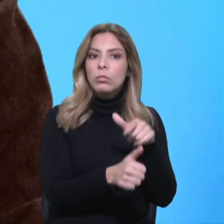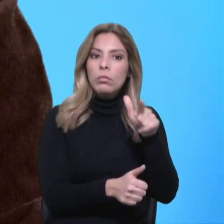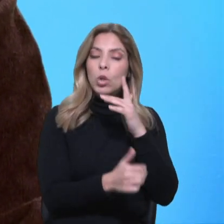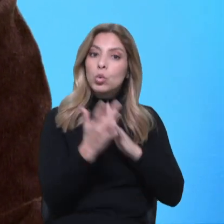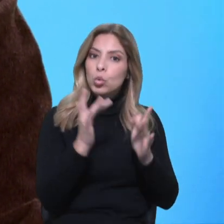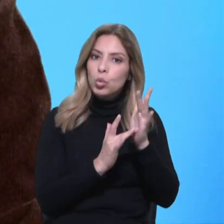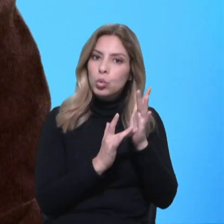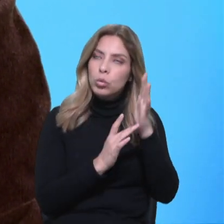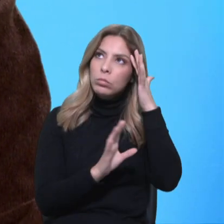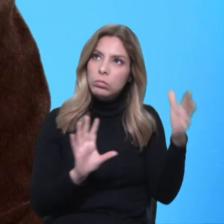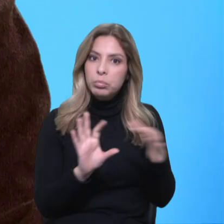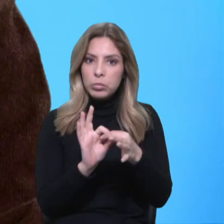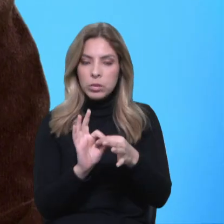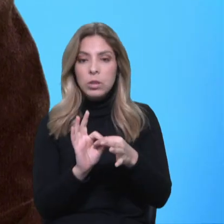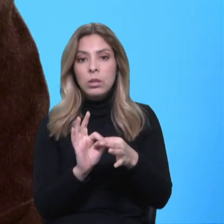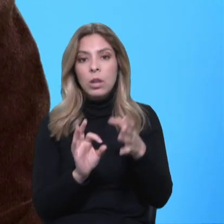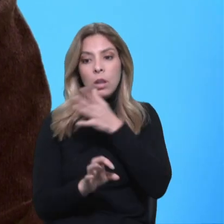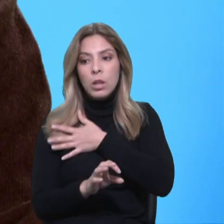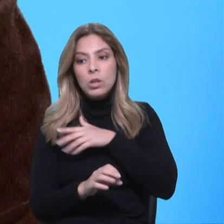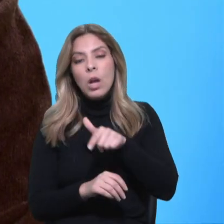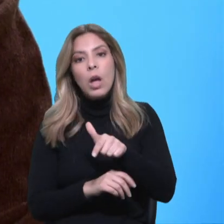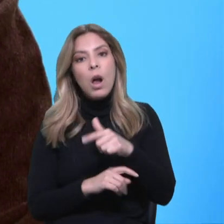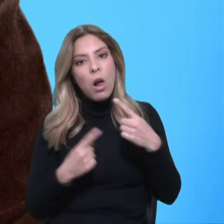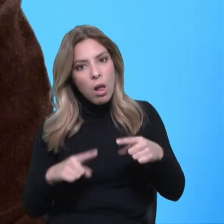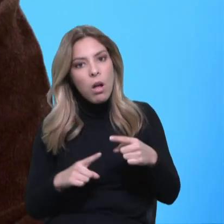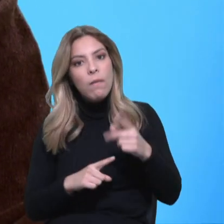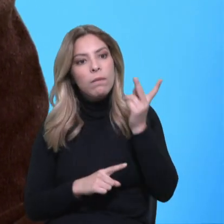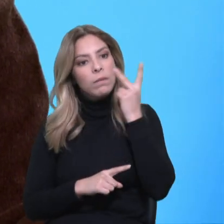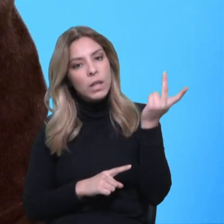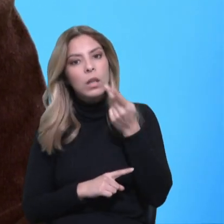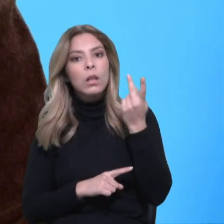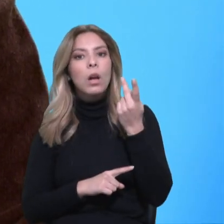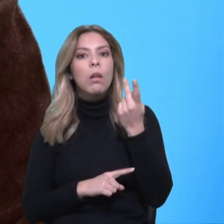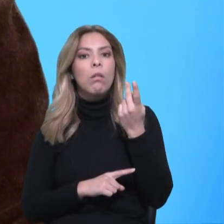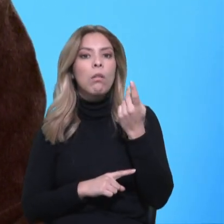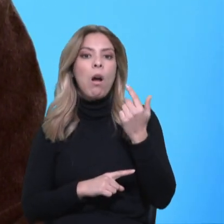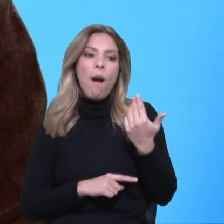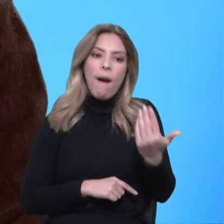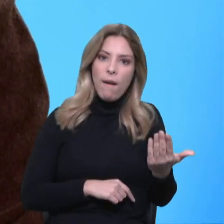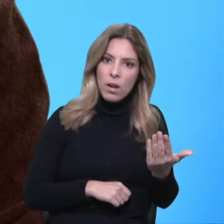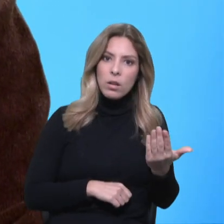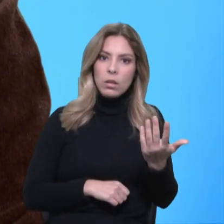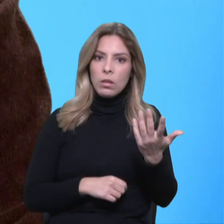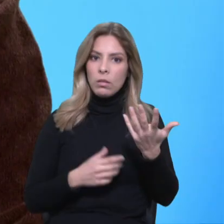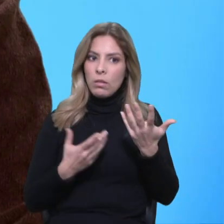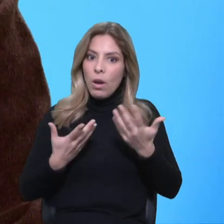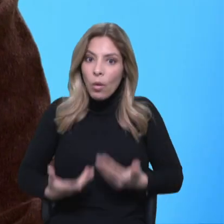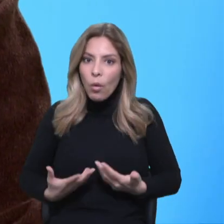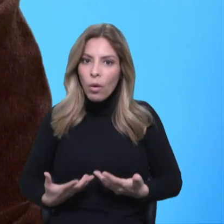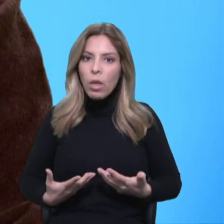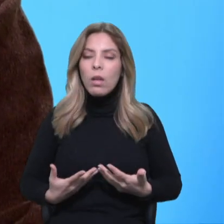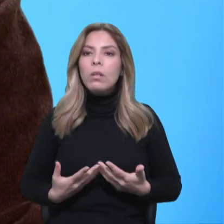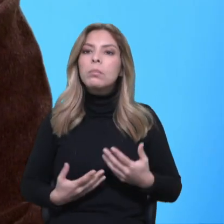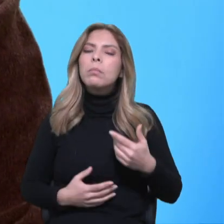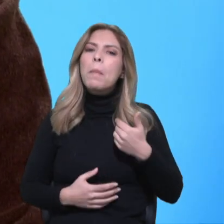essa ideia e vem dizer a Marta: eu sou a ressurreição e a vida, para e agora. Lázaro vai ressuscitar agora. Por isso não creias só que isso vai